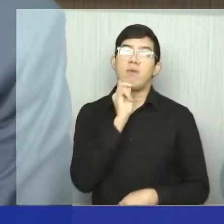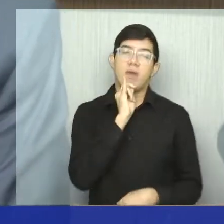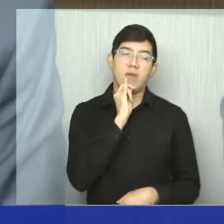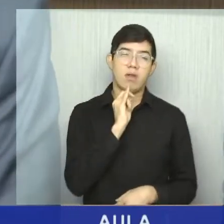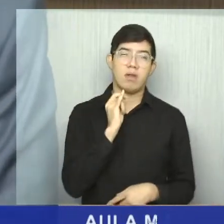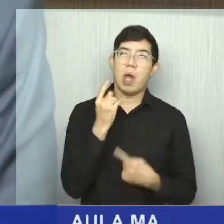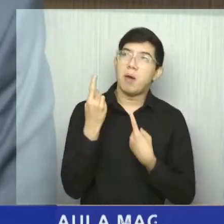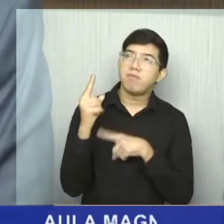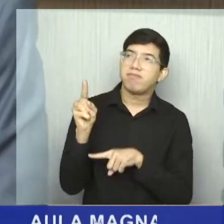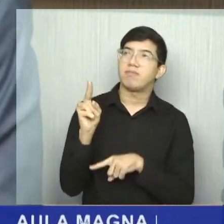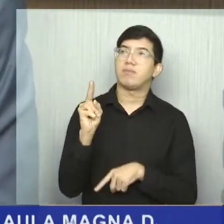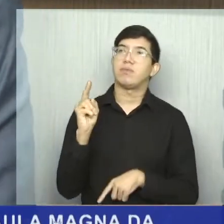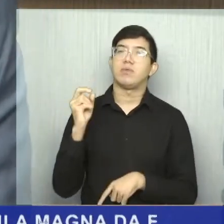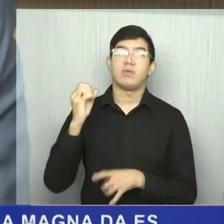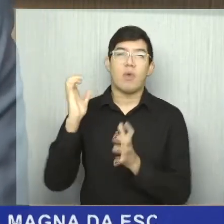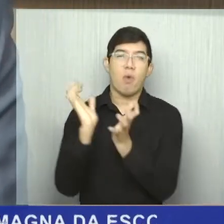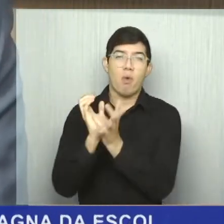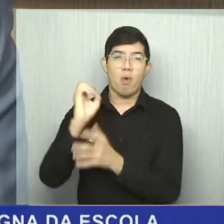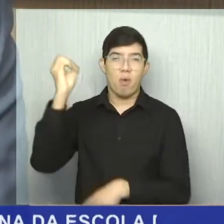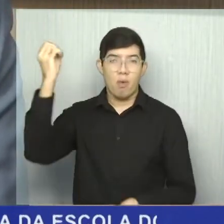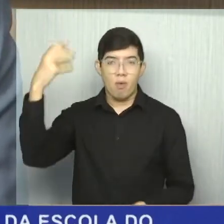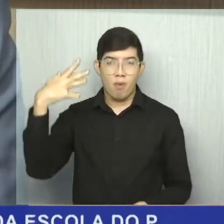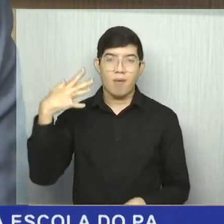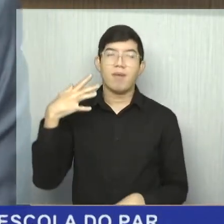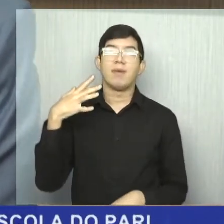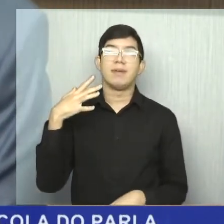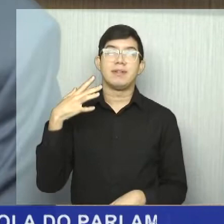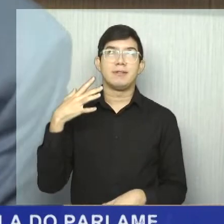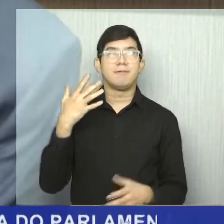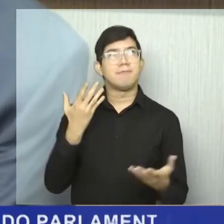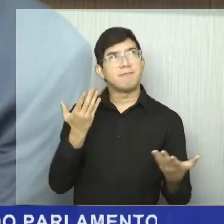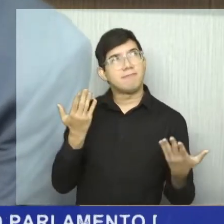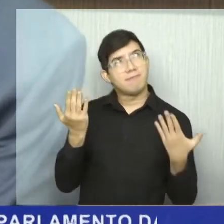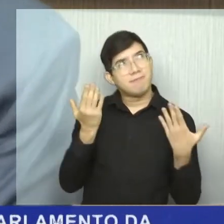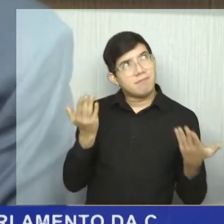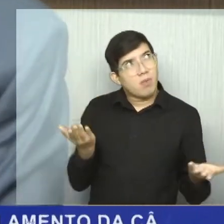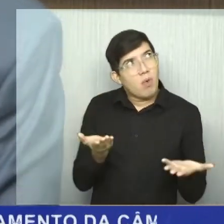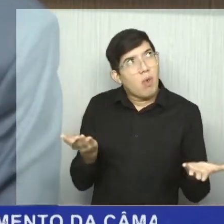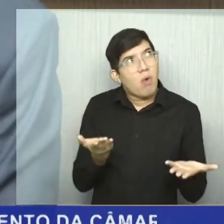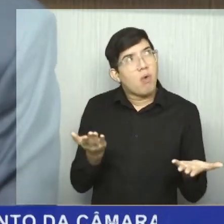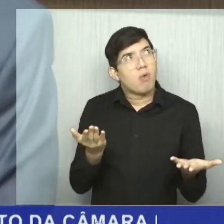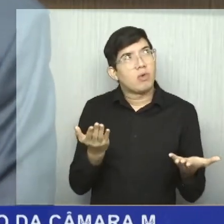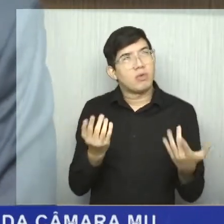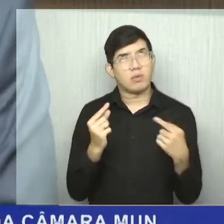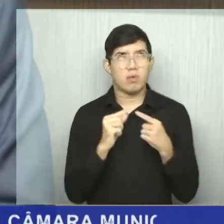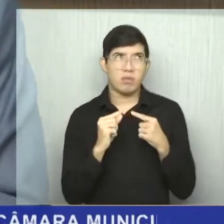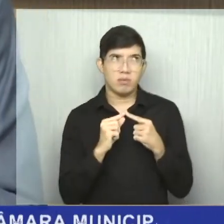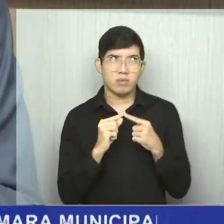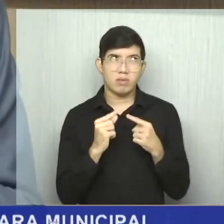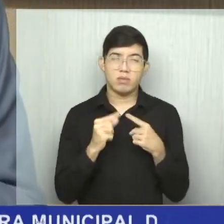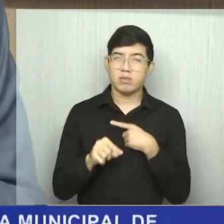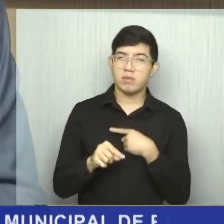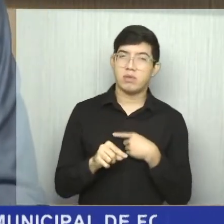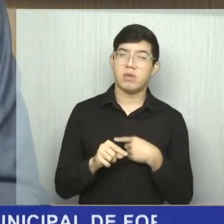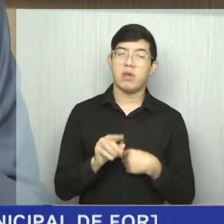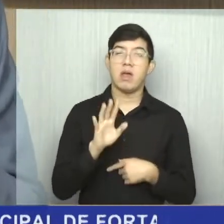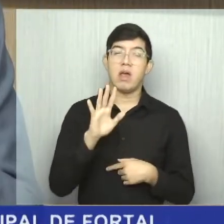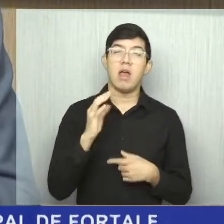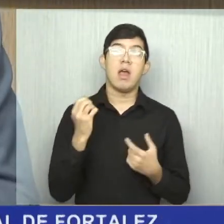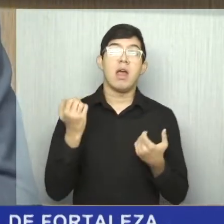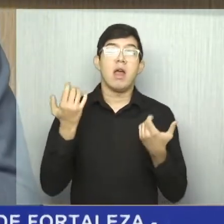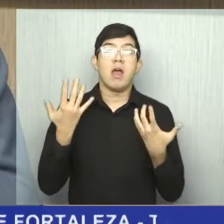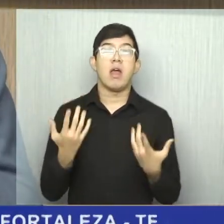é? Comparado com as questões de hoje, eu meio que estava ali na minha palestra. Eu disse que a democracia nasce por